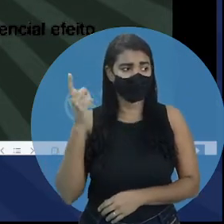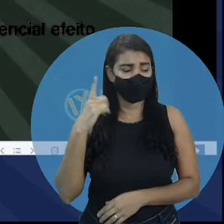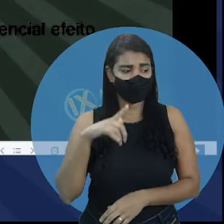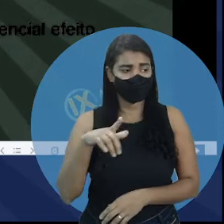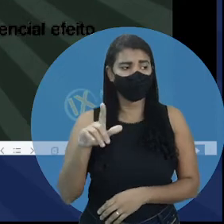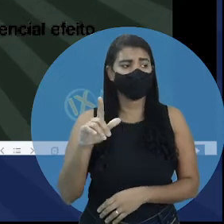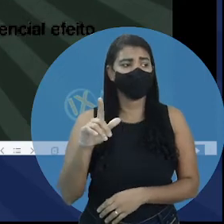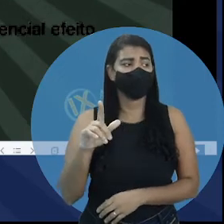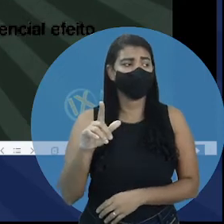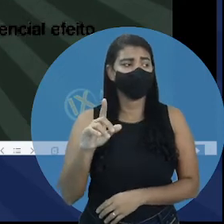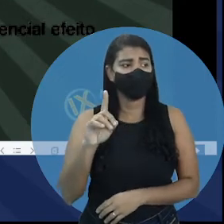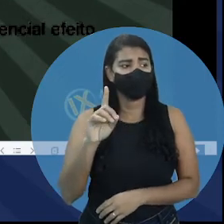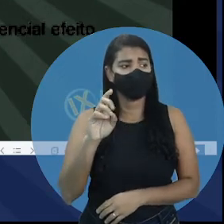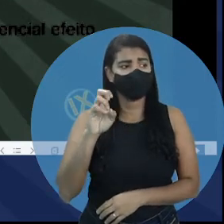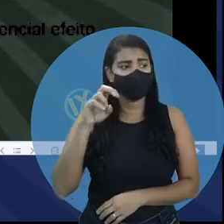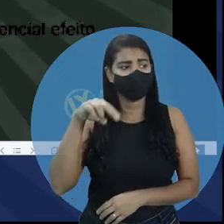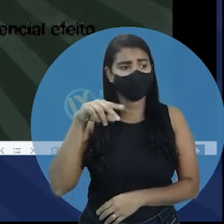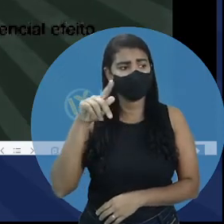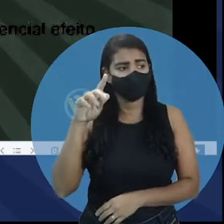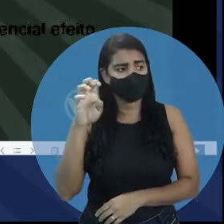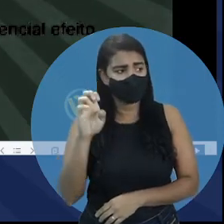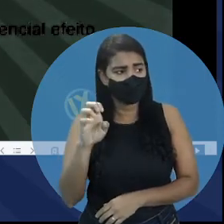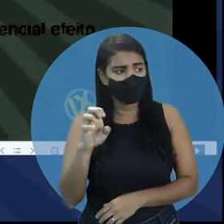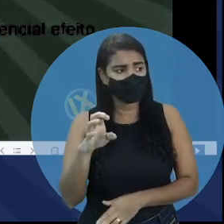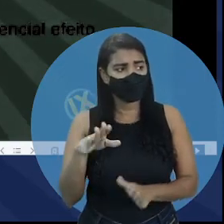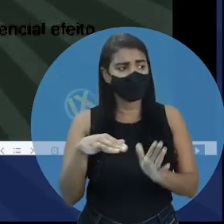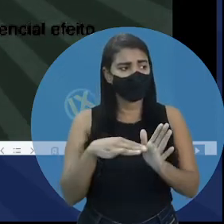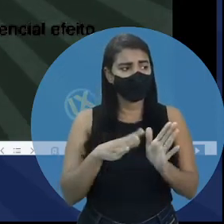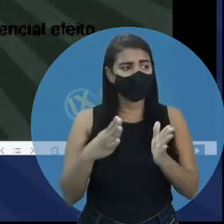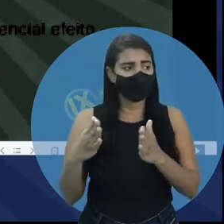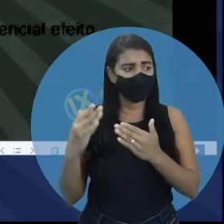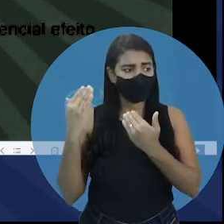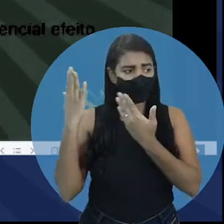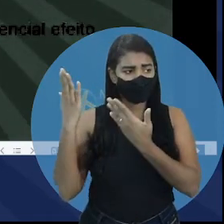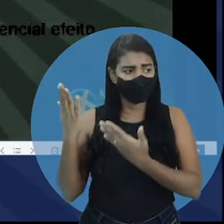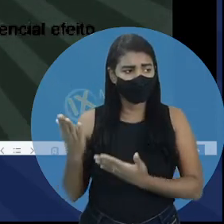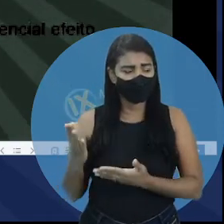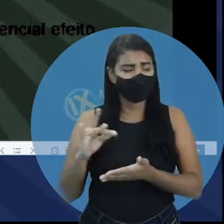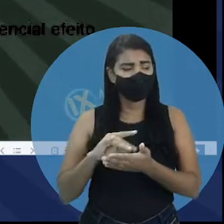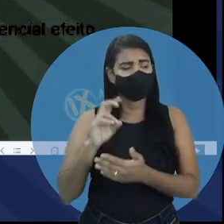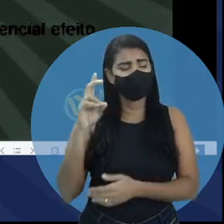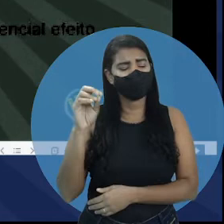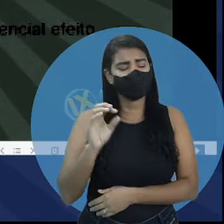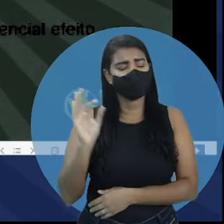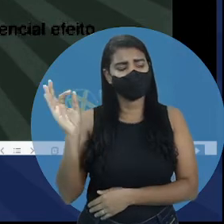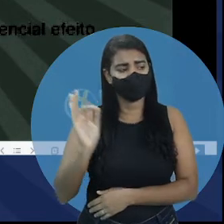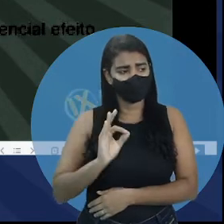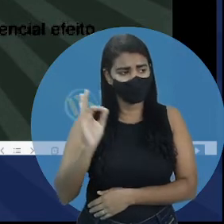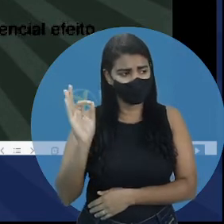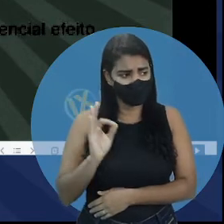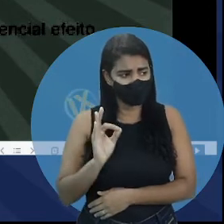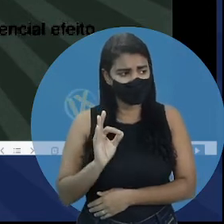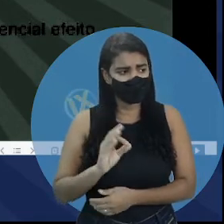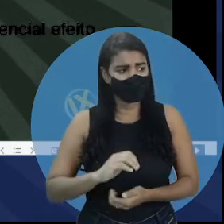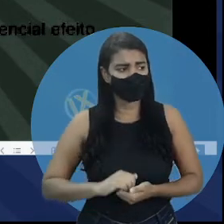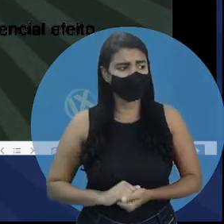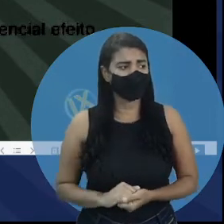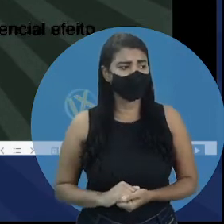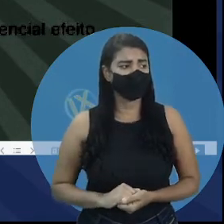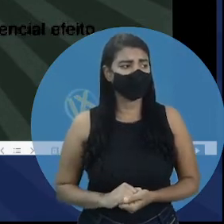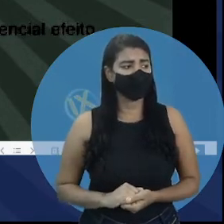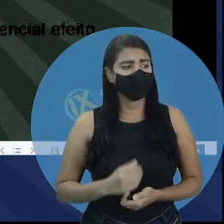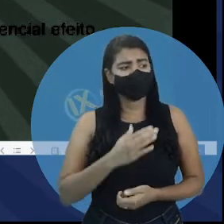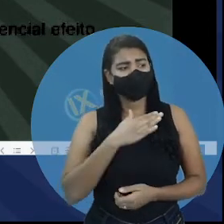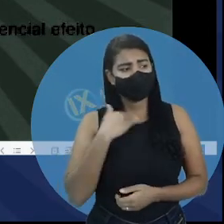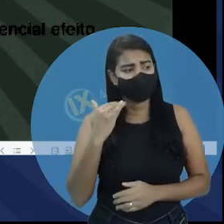aegypti, que apenas o extrato aquoso de Mirabilis jalapas na concentração de 50% teve efeito larvicida, causando